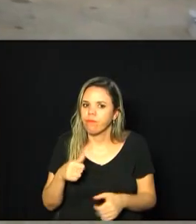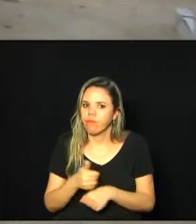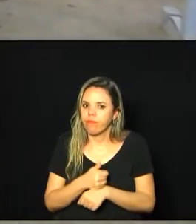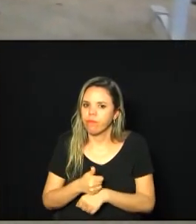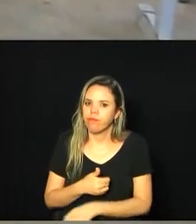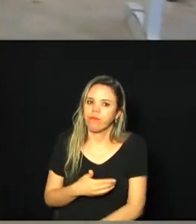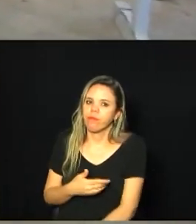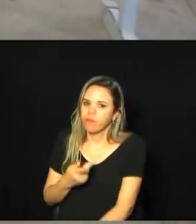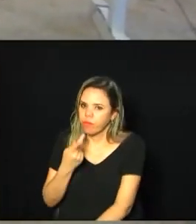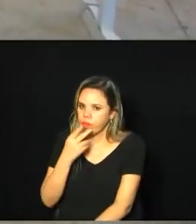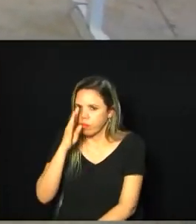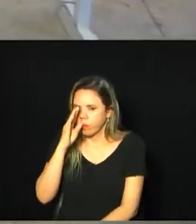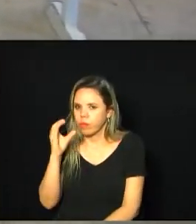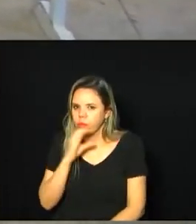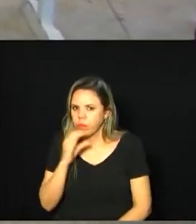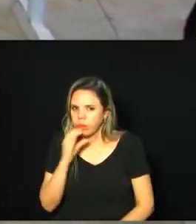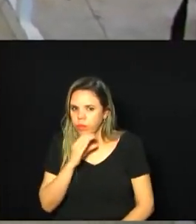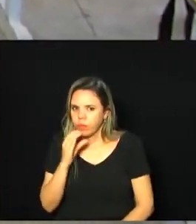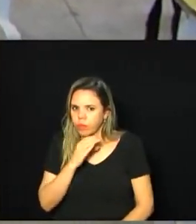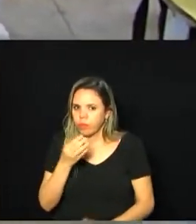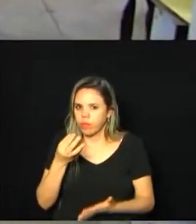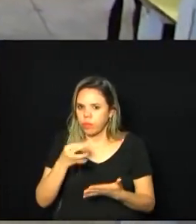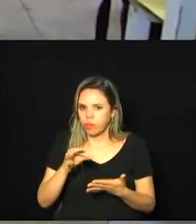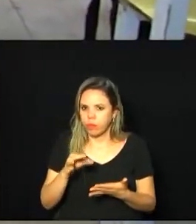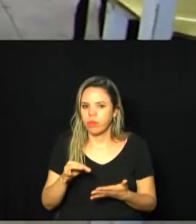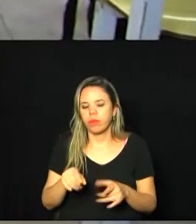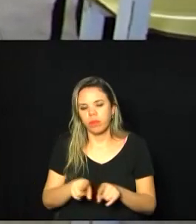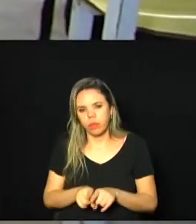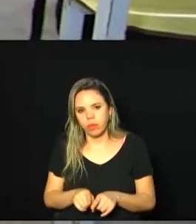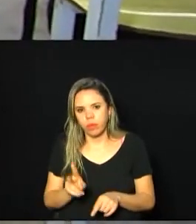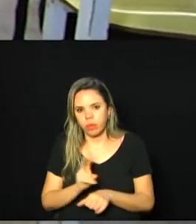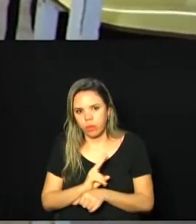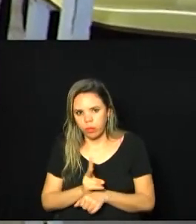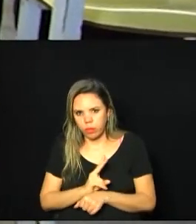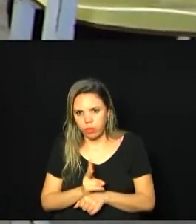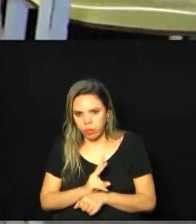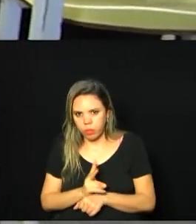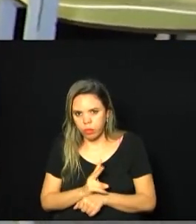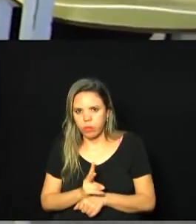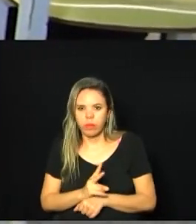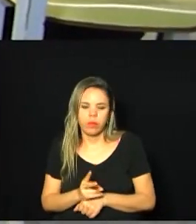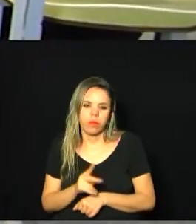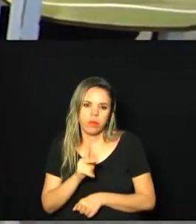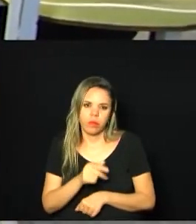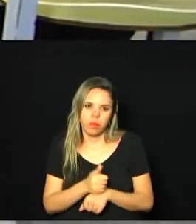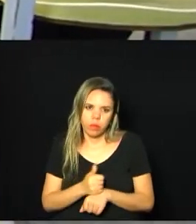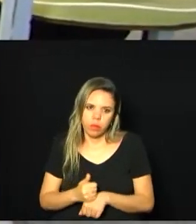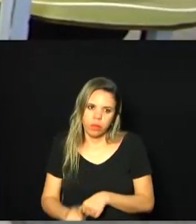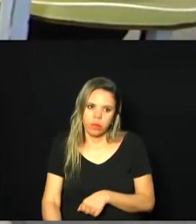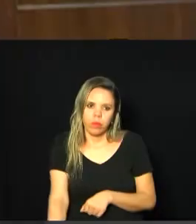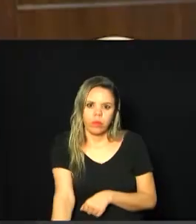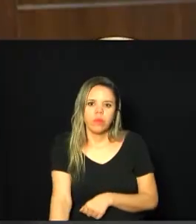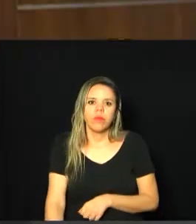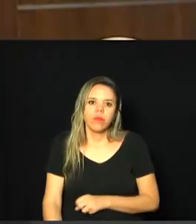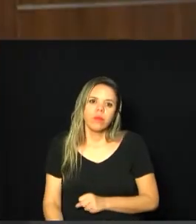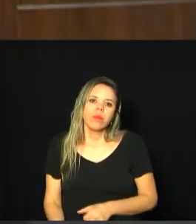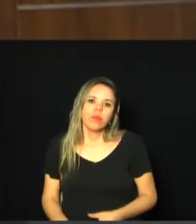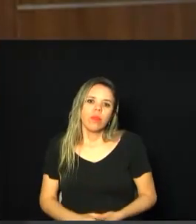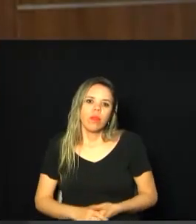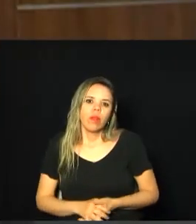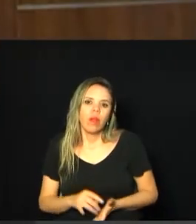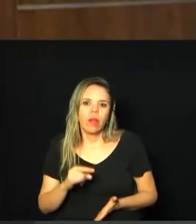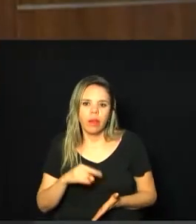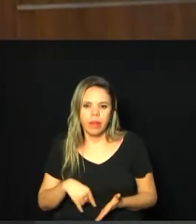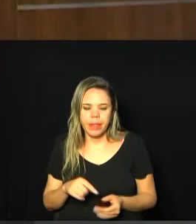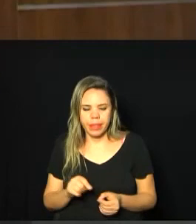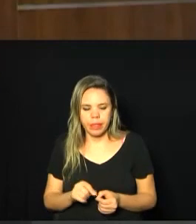área. Ele destaca a urgência de correções para garantir a segurança e estabilidade dos profissionais da educação. Então, o requerimento que